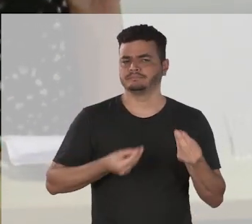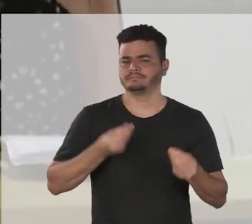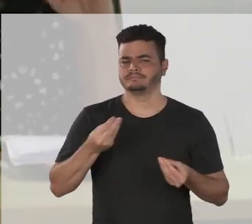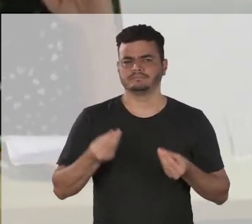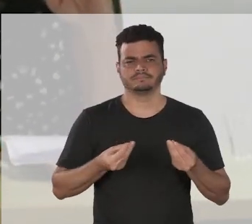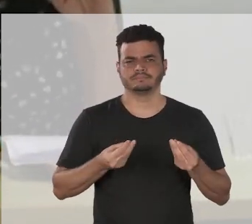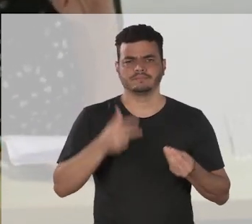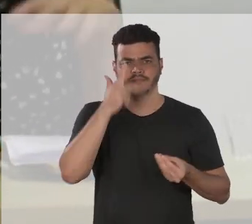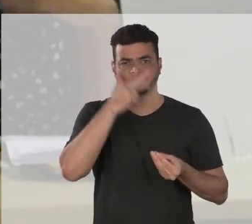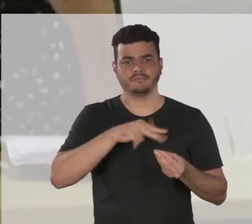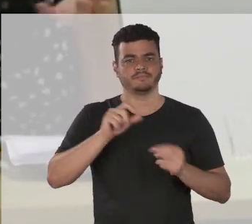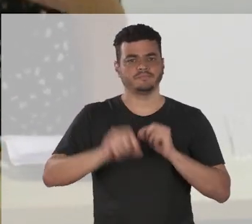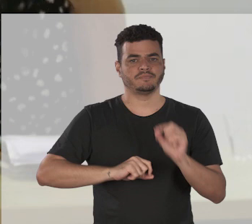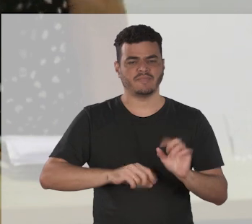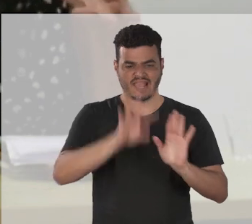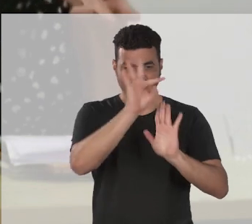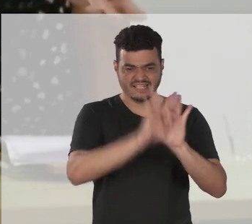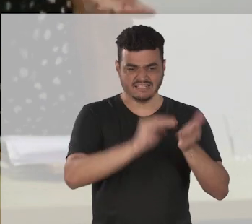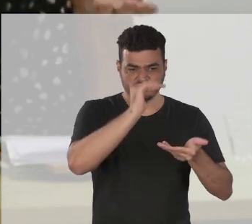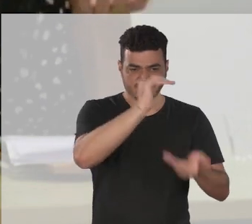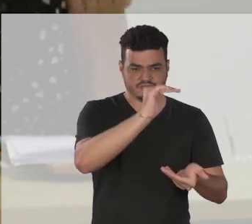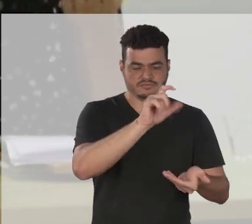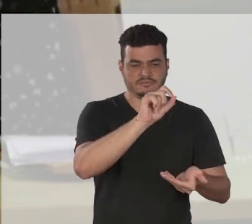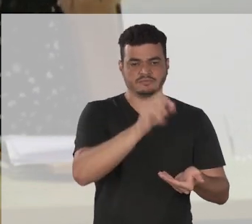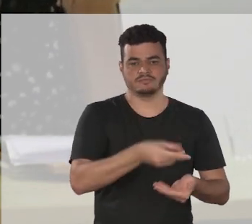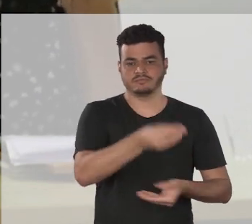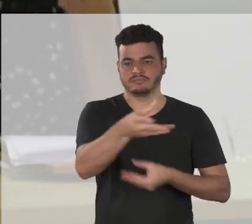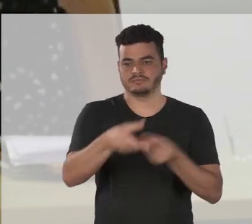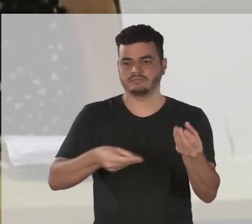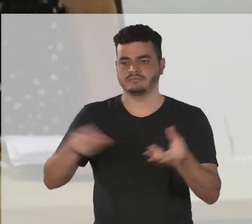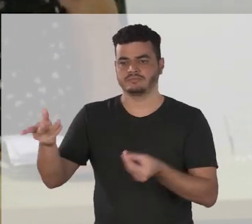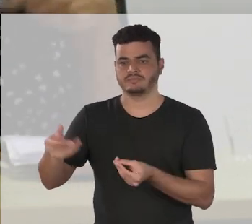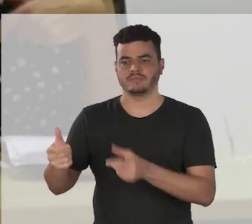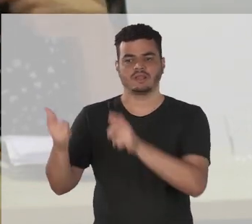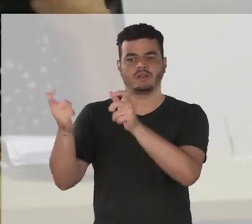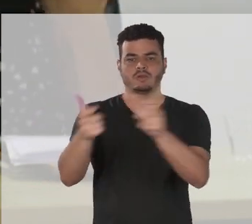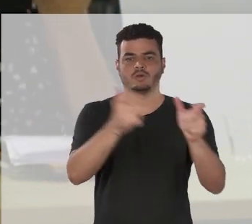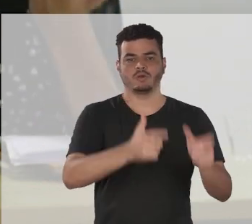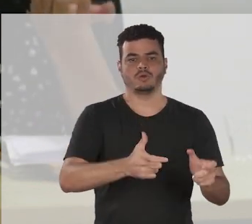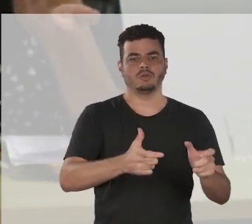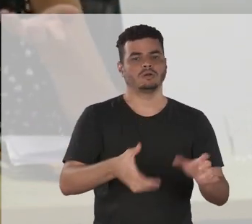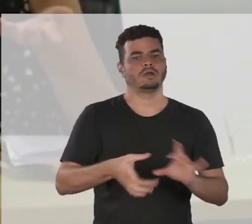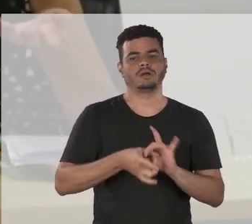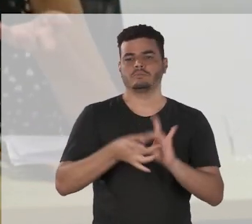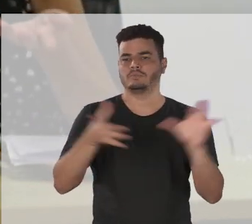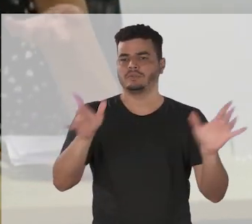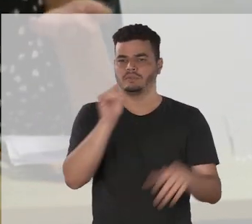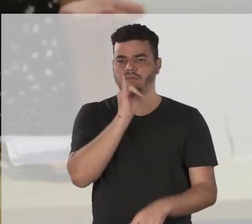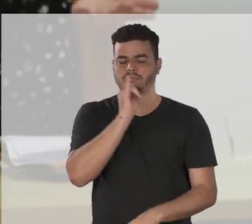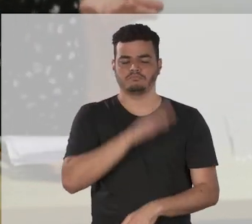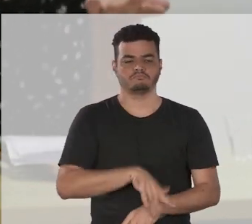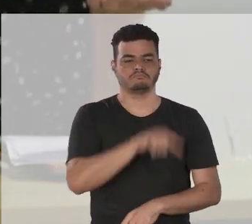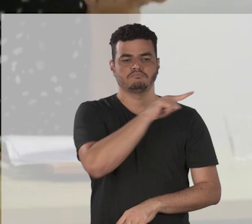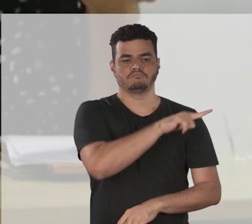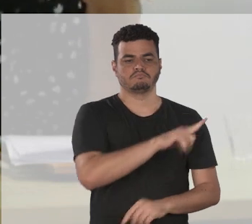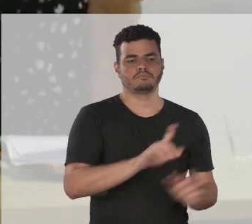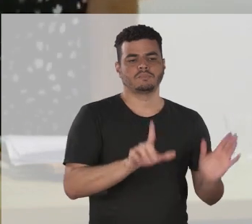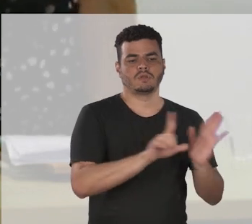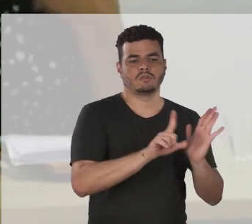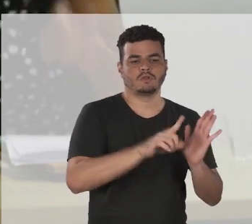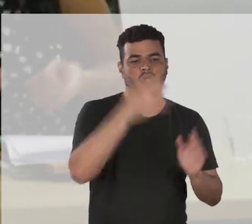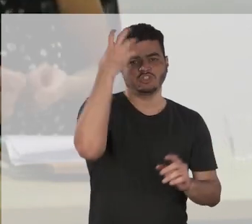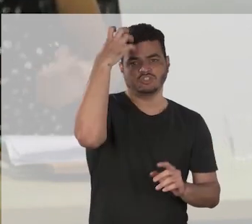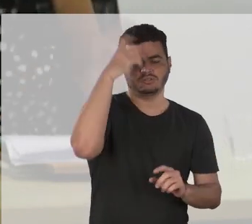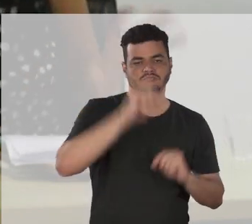nesses contos para ler em diferentes espaços públicos. Então, por exemplo, se davam nas cabeleireiras, agora